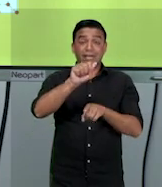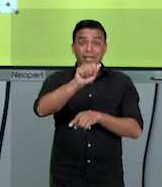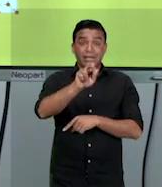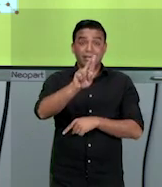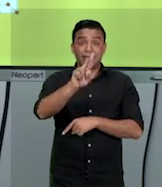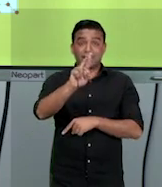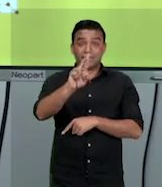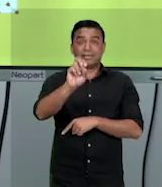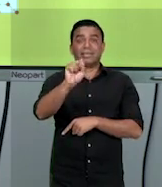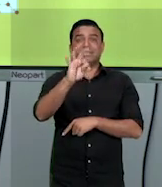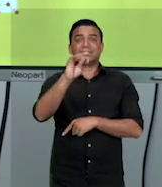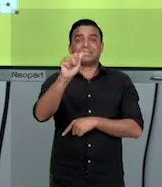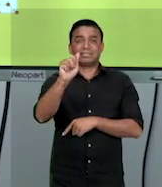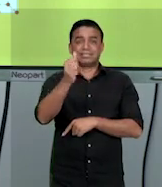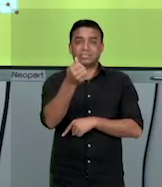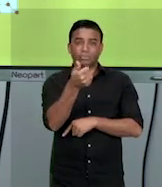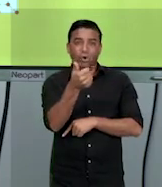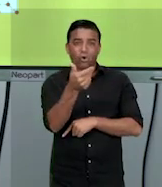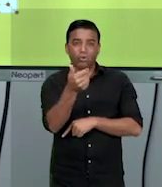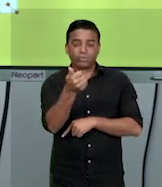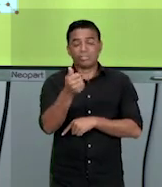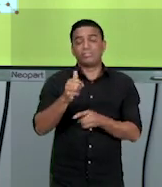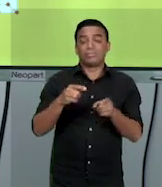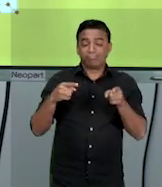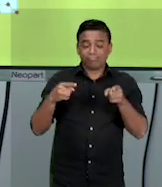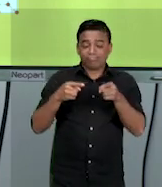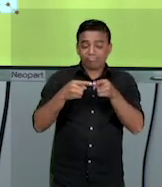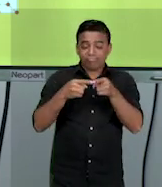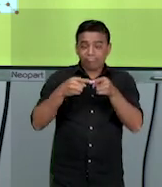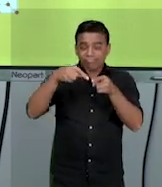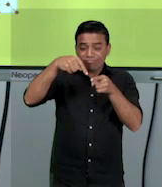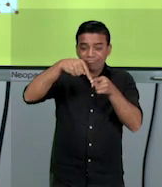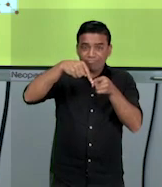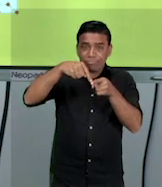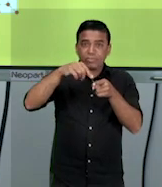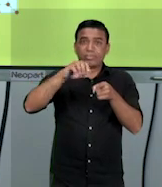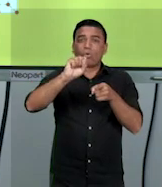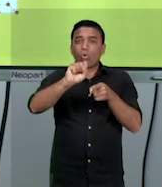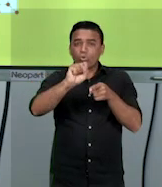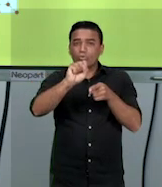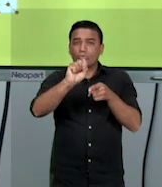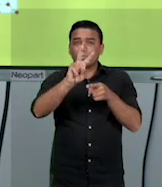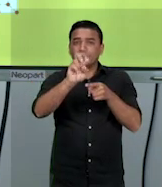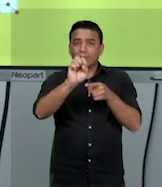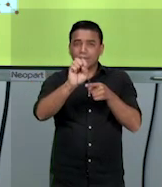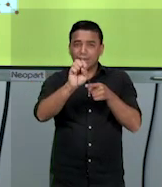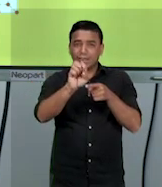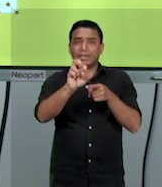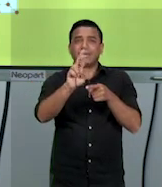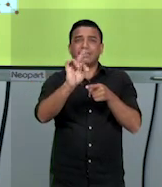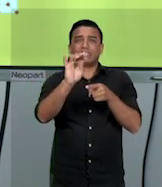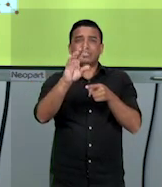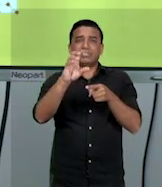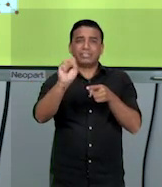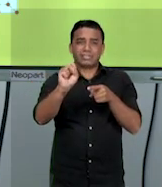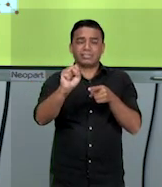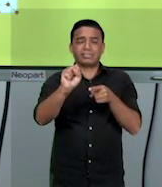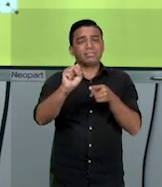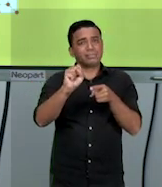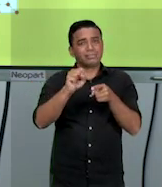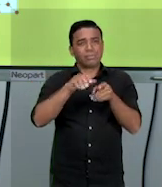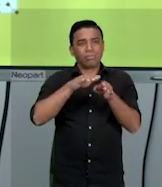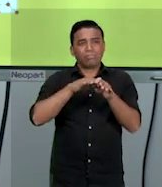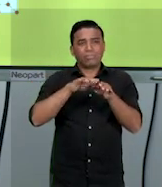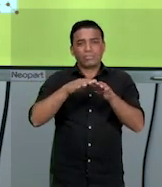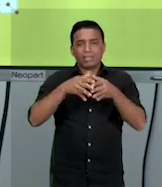os vértices 8 vértices que nós temos no cubo. A planificação, né, dá para perceber